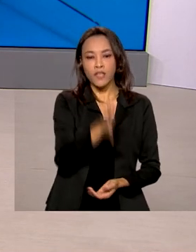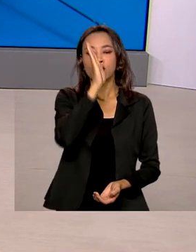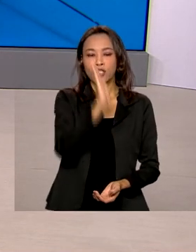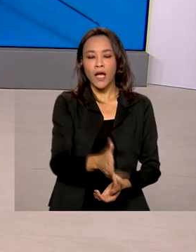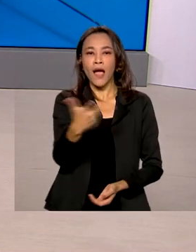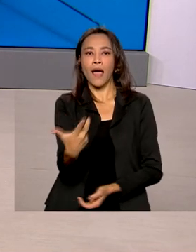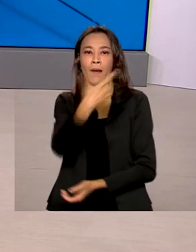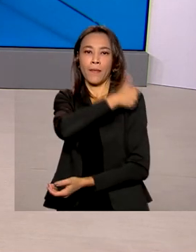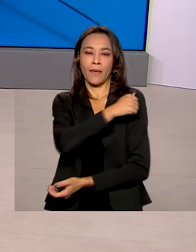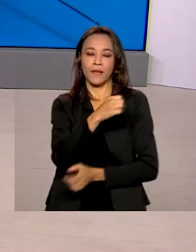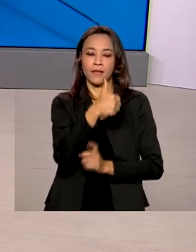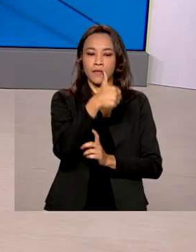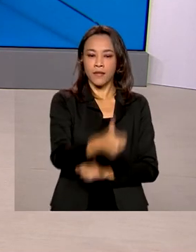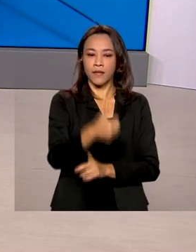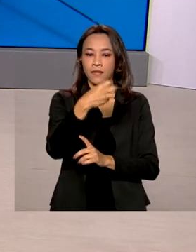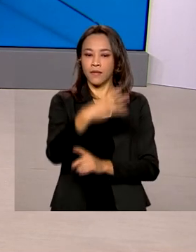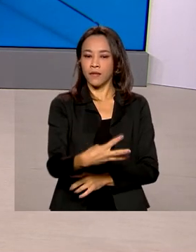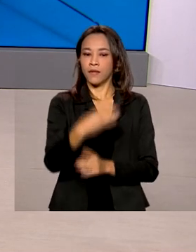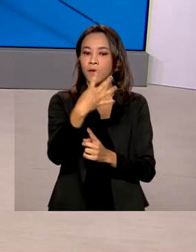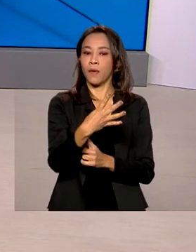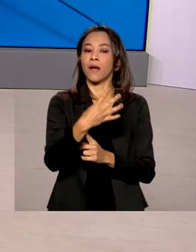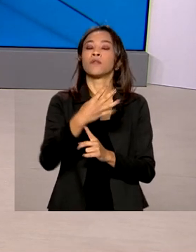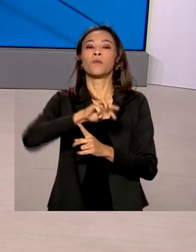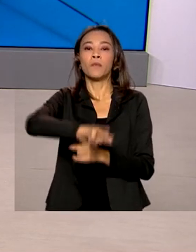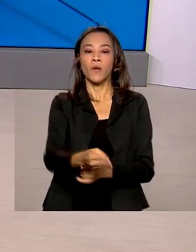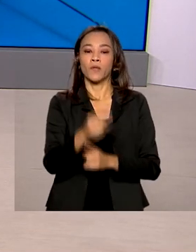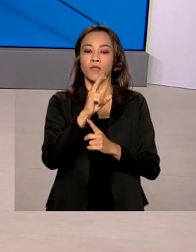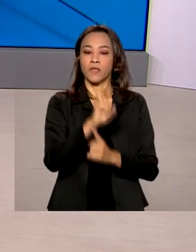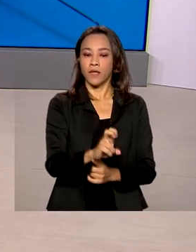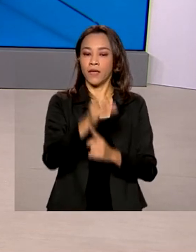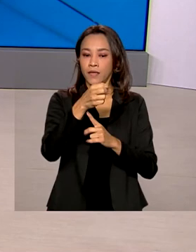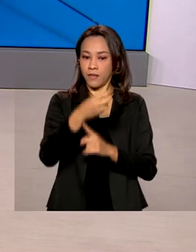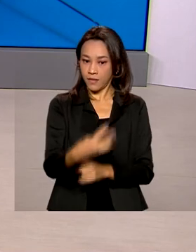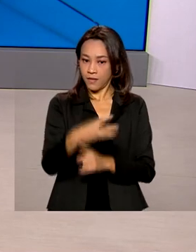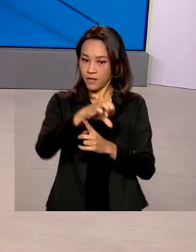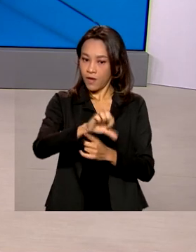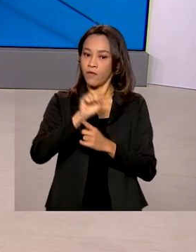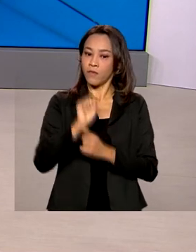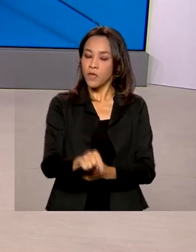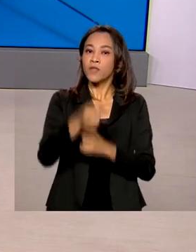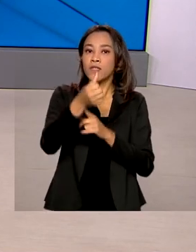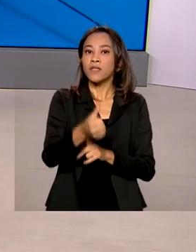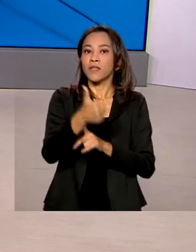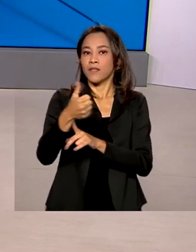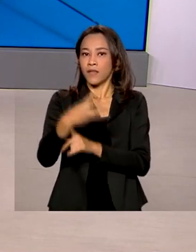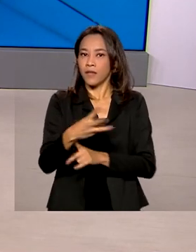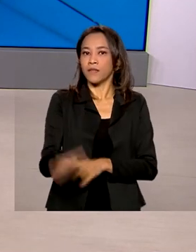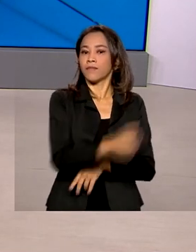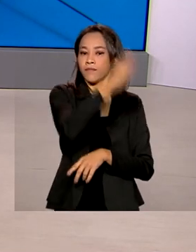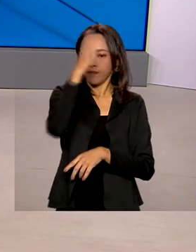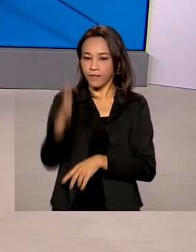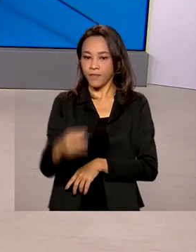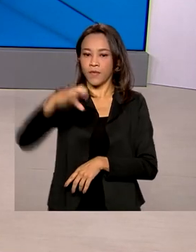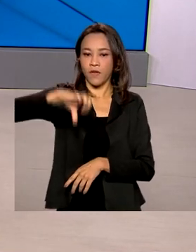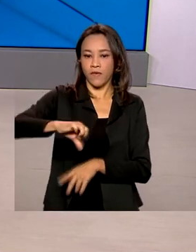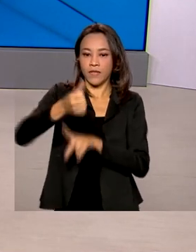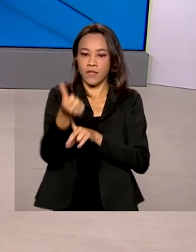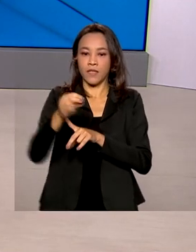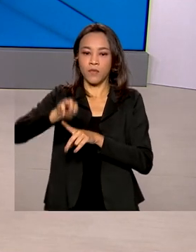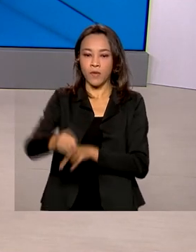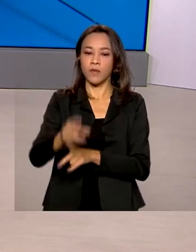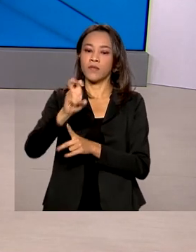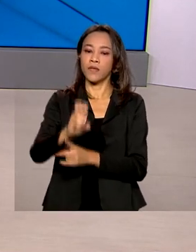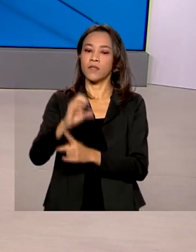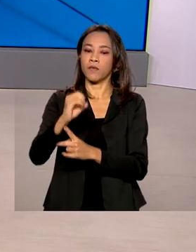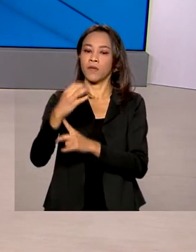aplicadas 134 milhões 539 1613 doses 96530926xt